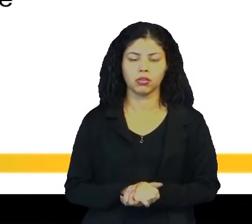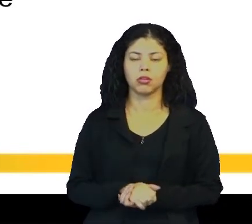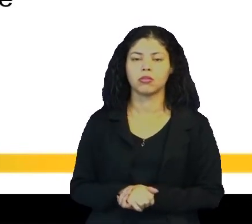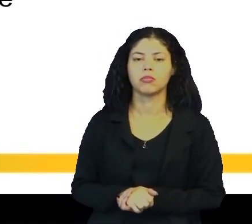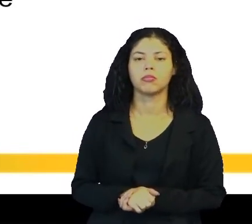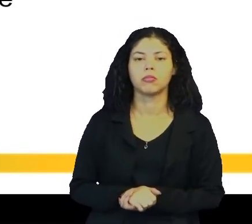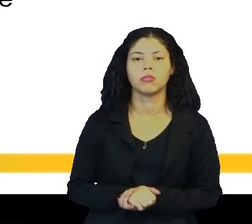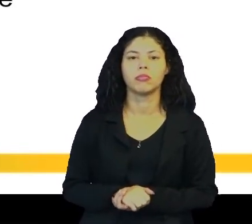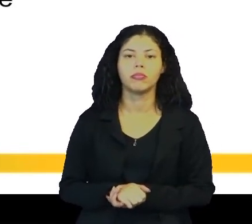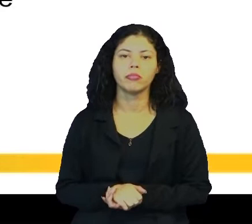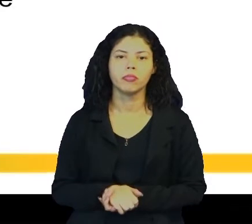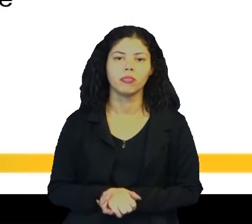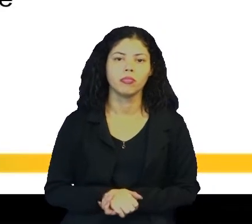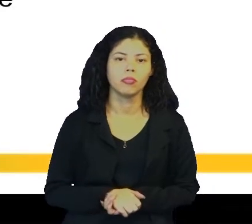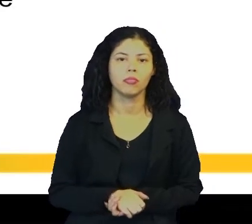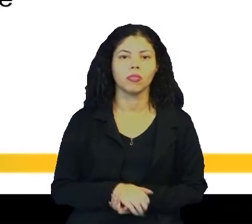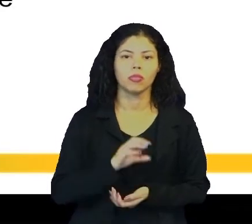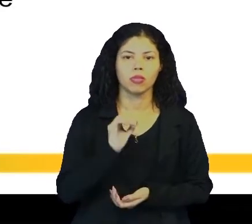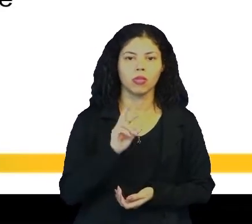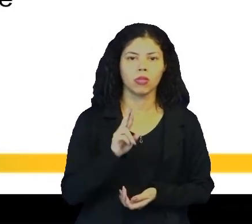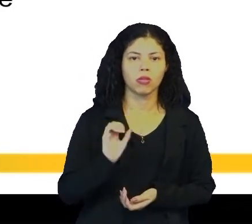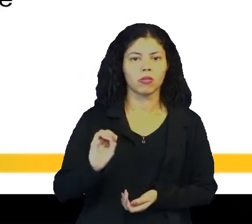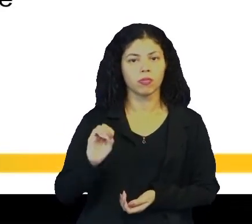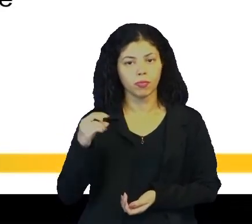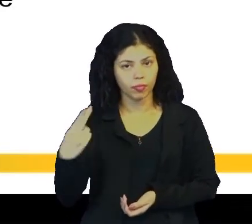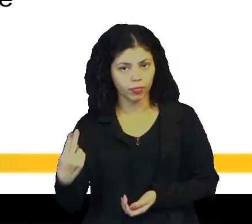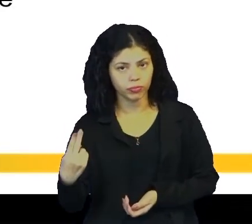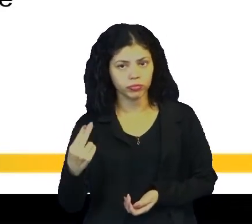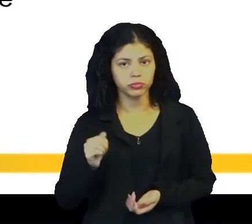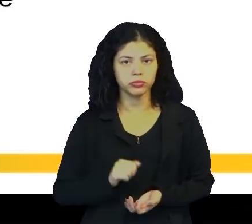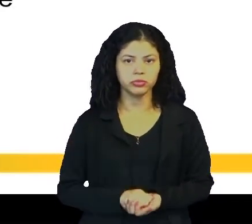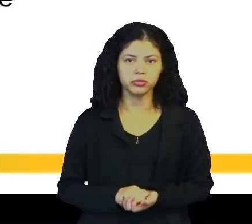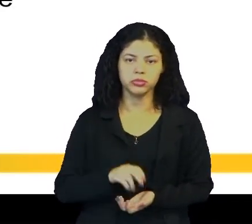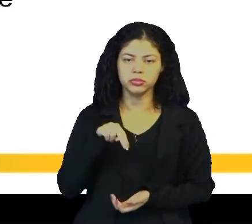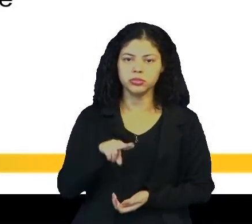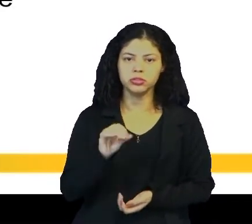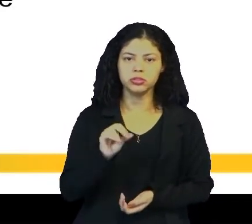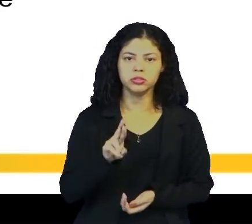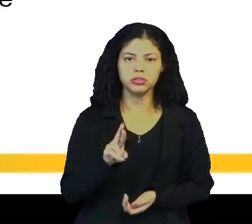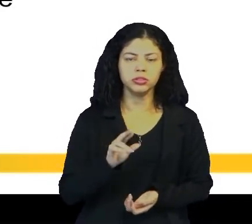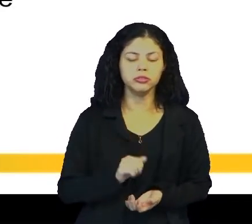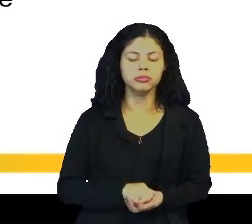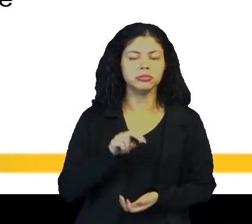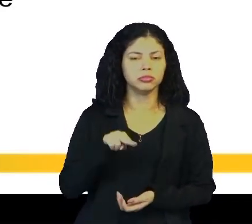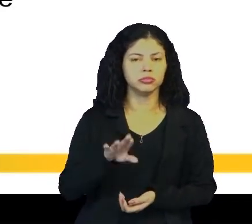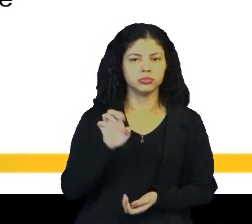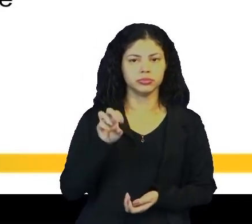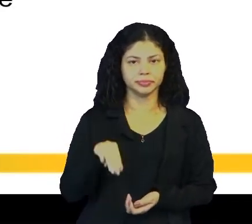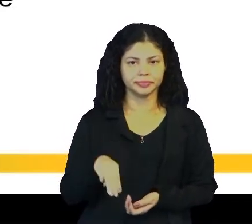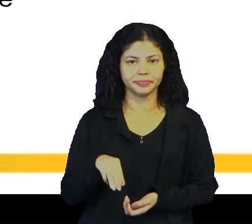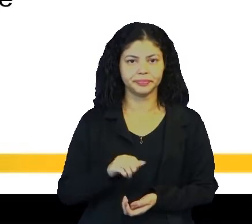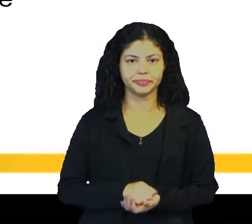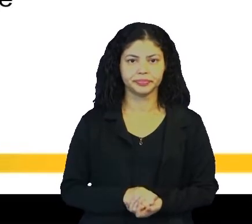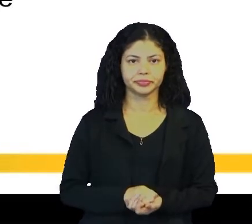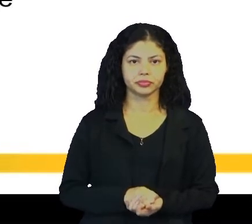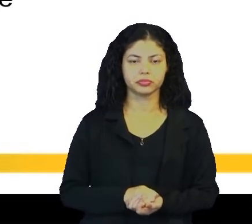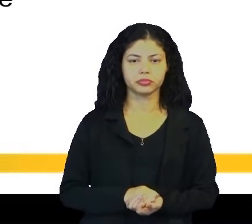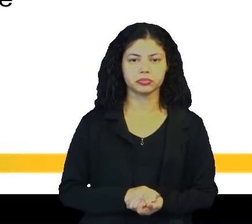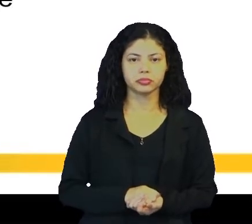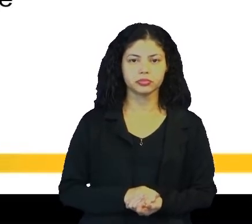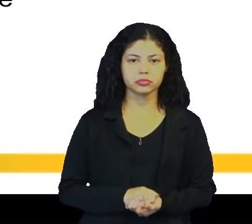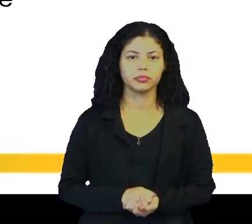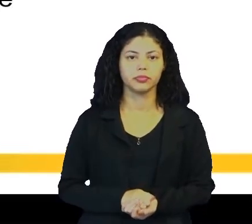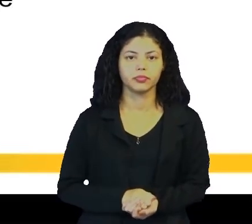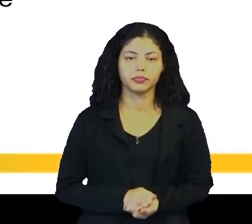também, visto que, or, que significa ou, o nor, que significa nem isso,